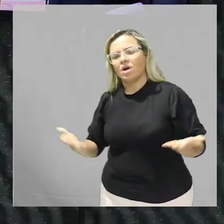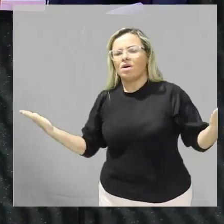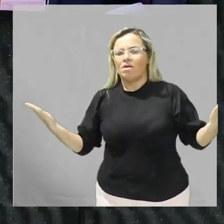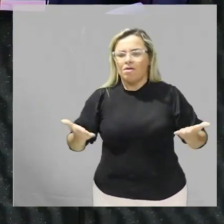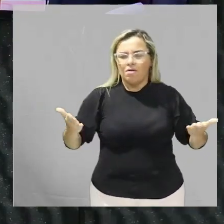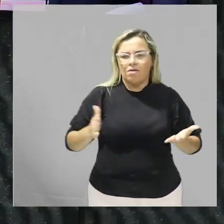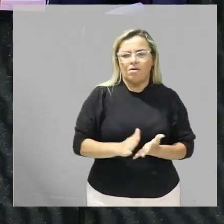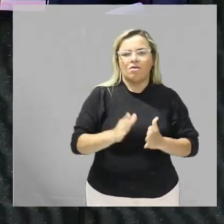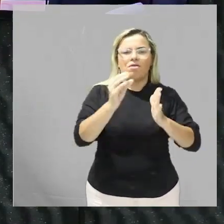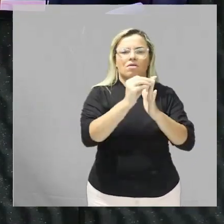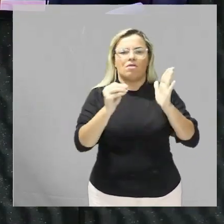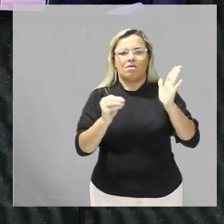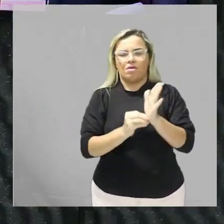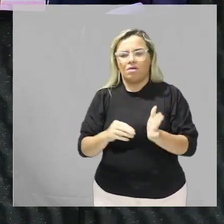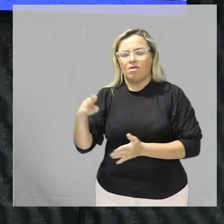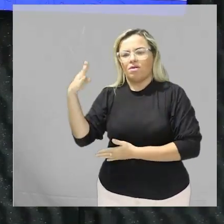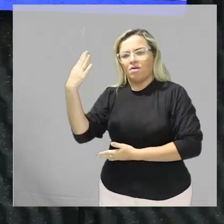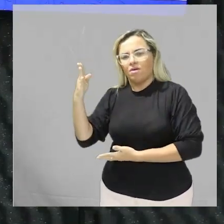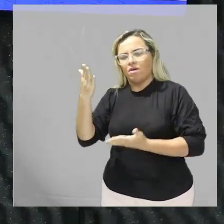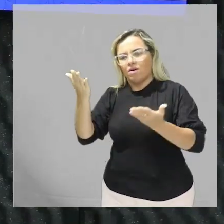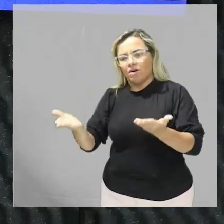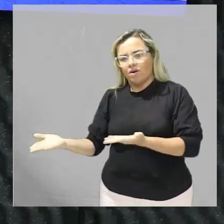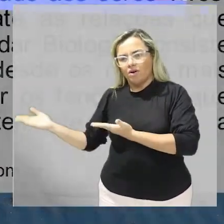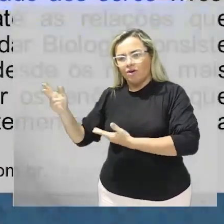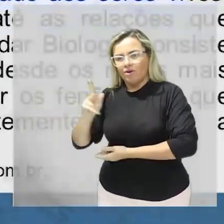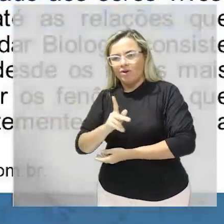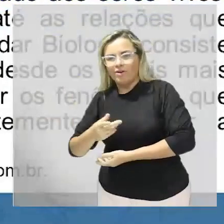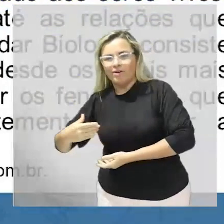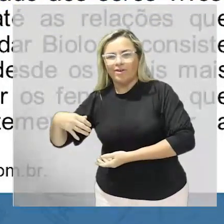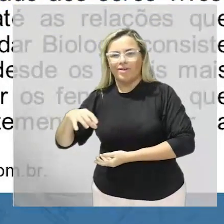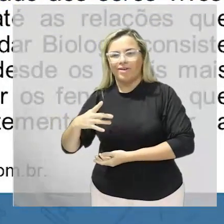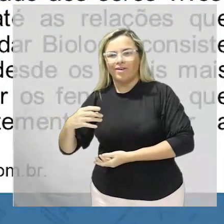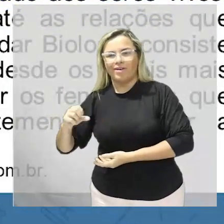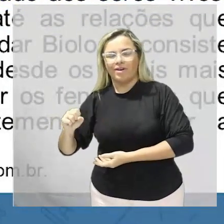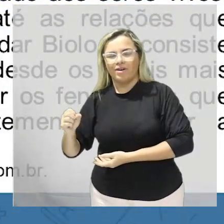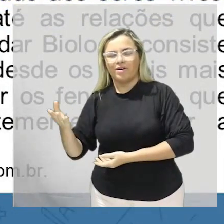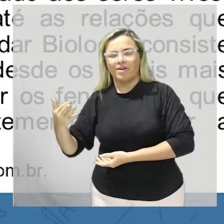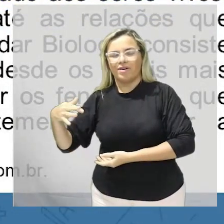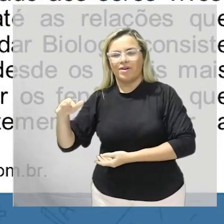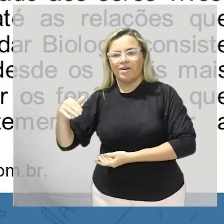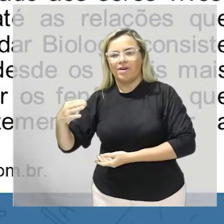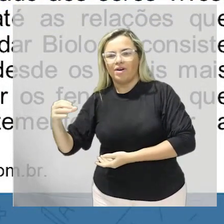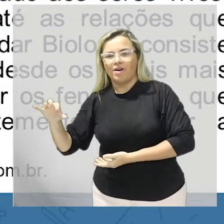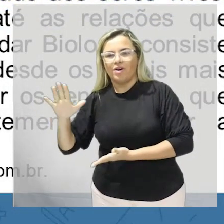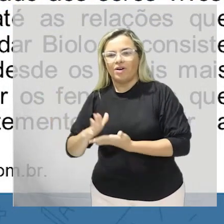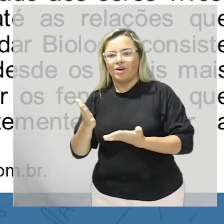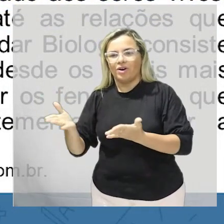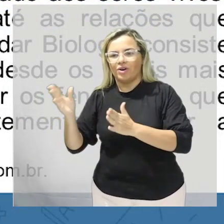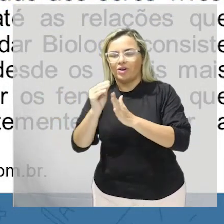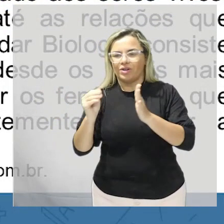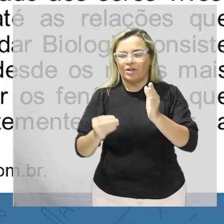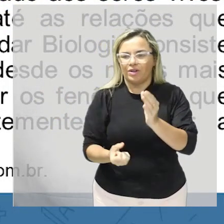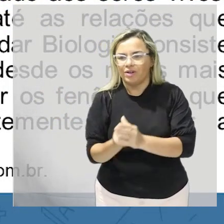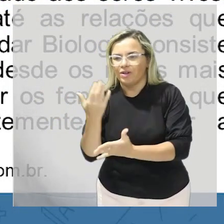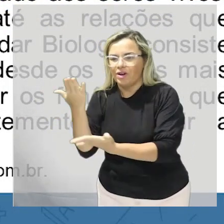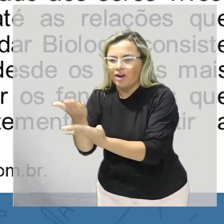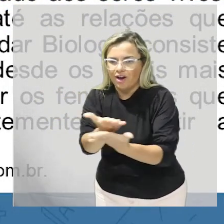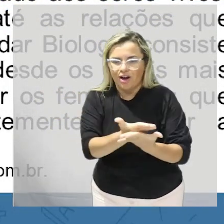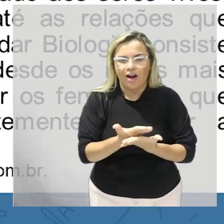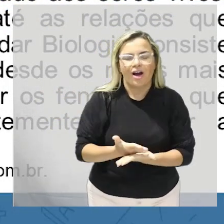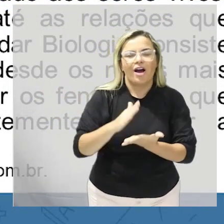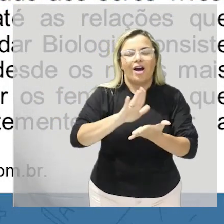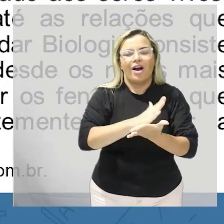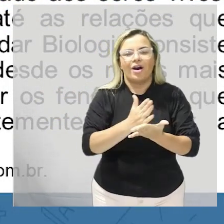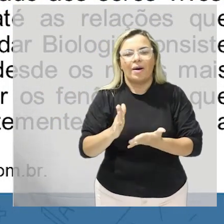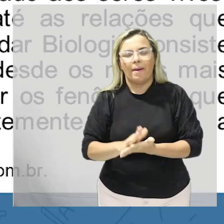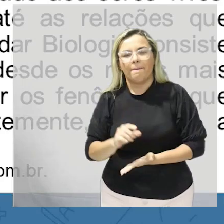biologia, né, com o professor Celso Ramos, nós vamos trabalhar conteúdo de ecologia. Eu selecionei aqui algumas questões de Enem e